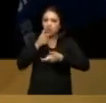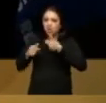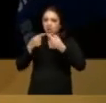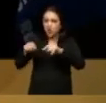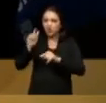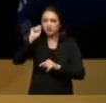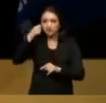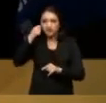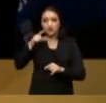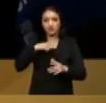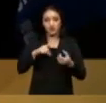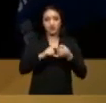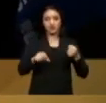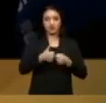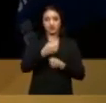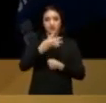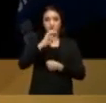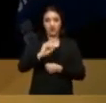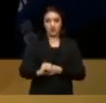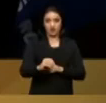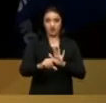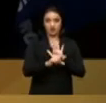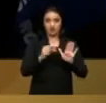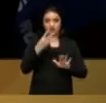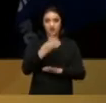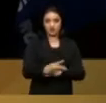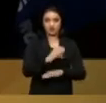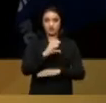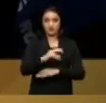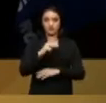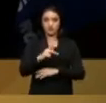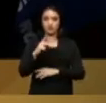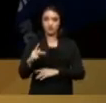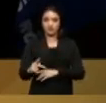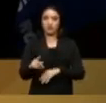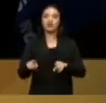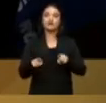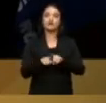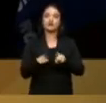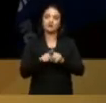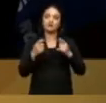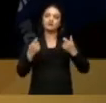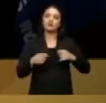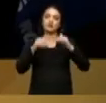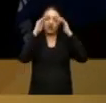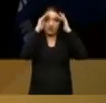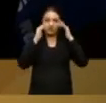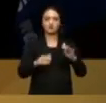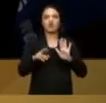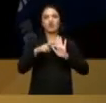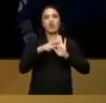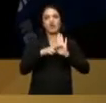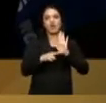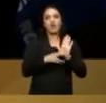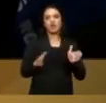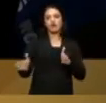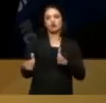140, parágrafo 3º do Código Penal, é submetido às regras da prescrição definidas na